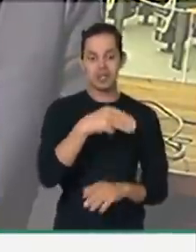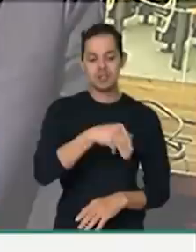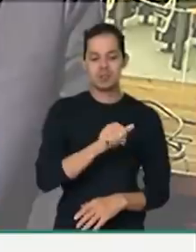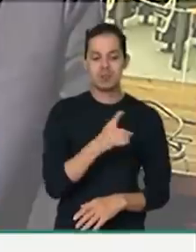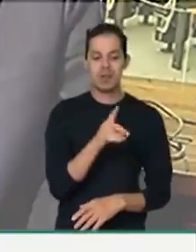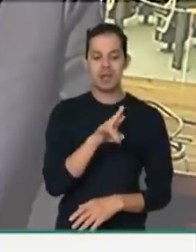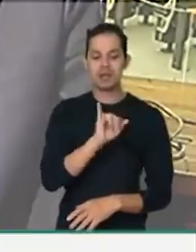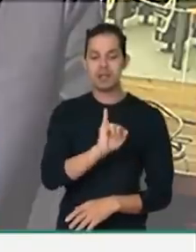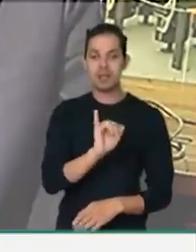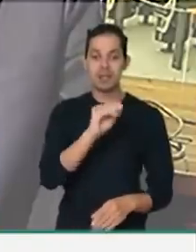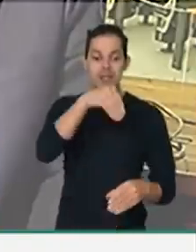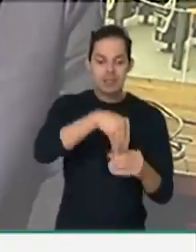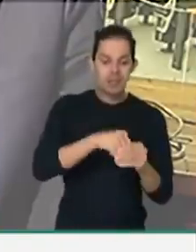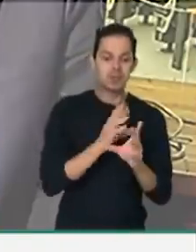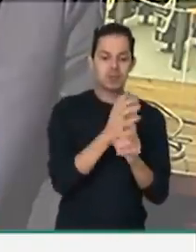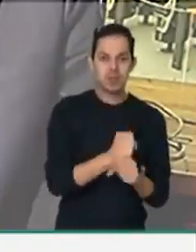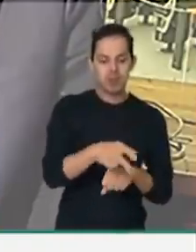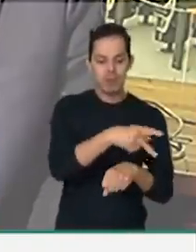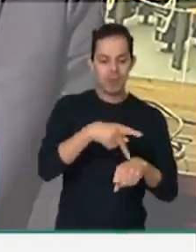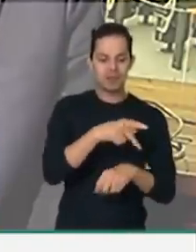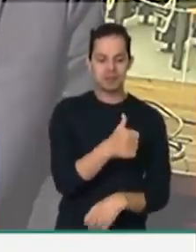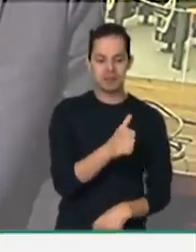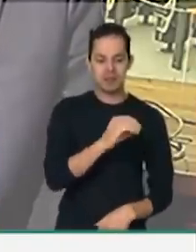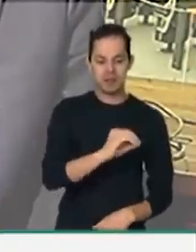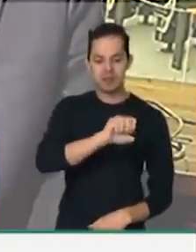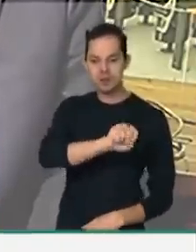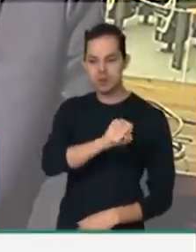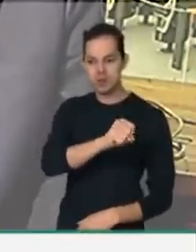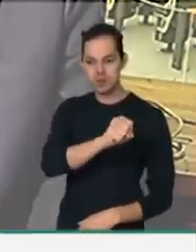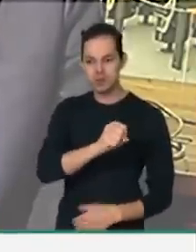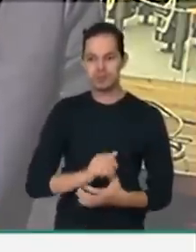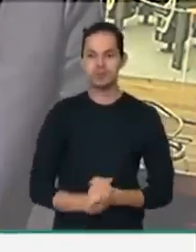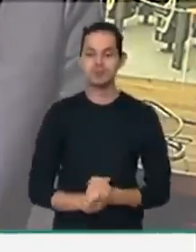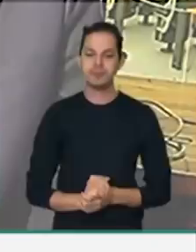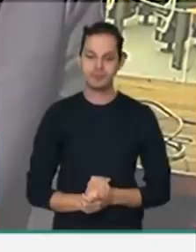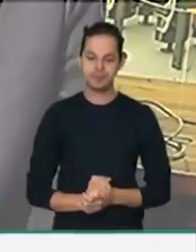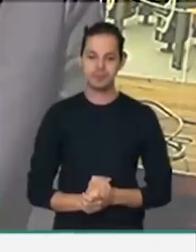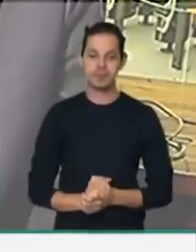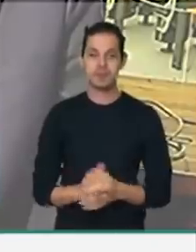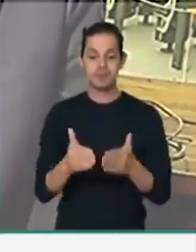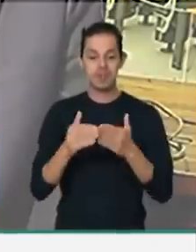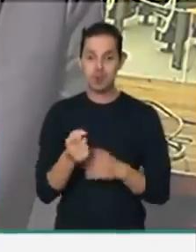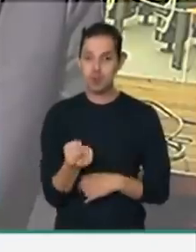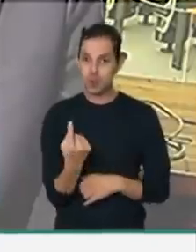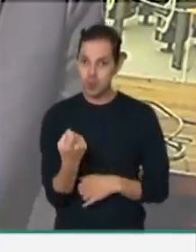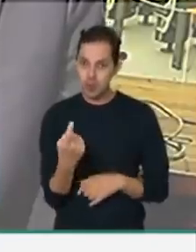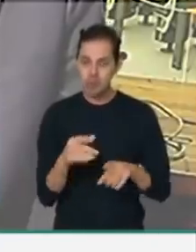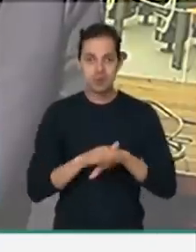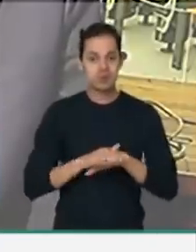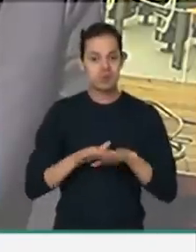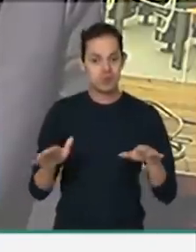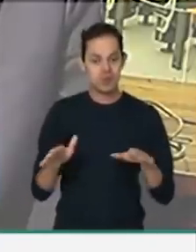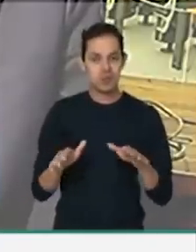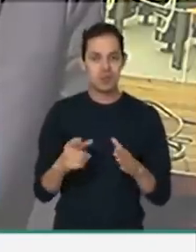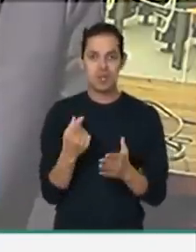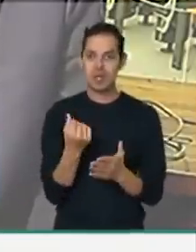que atualmente faz parte do protocolo de Madrid. Então, é um único pedido, uma única, são